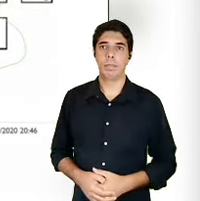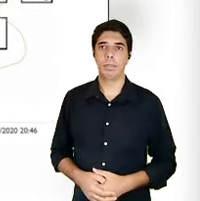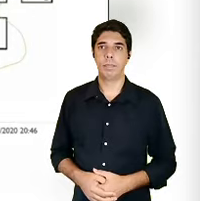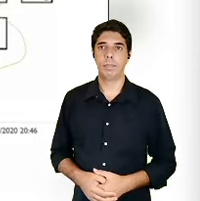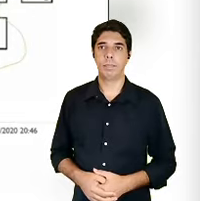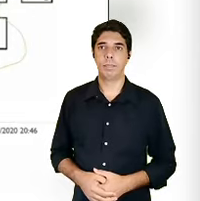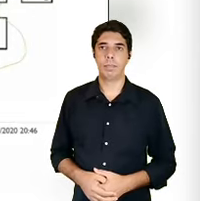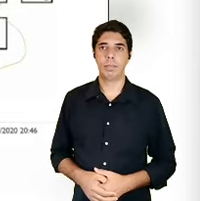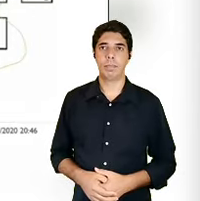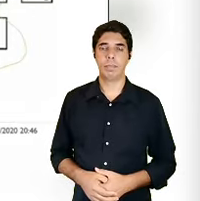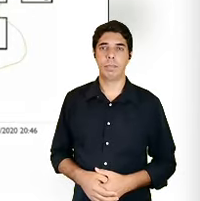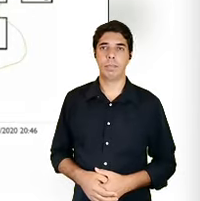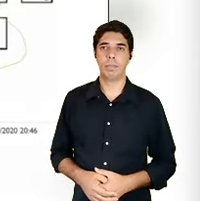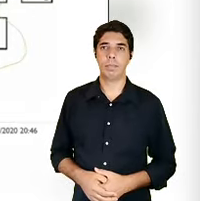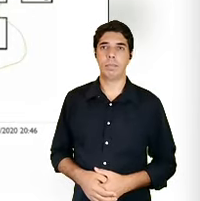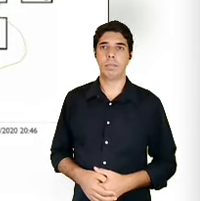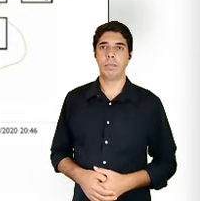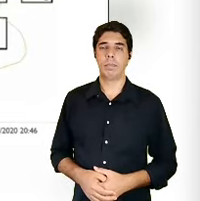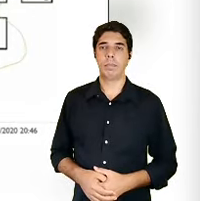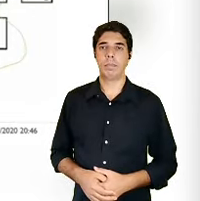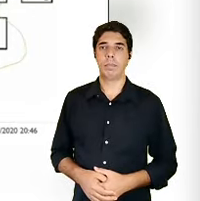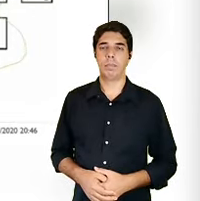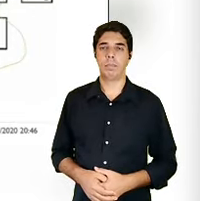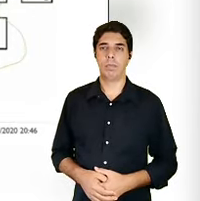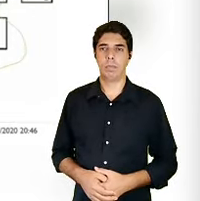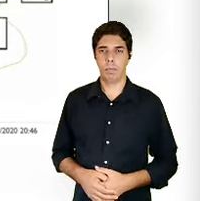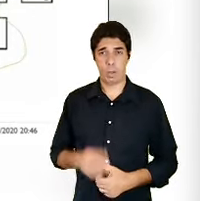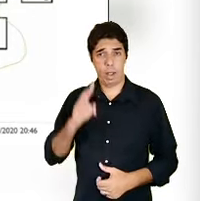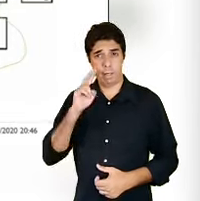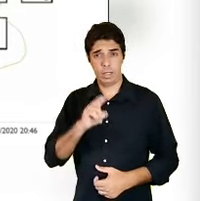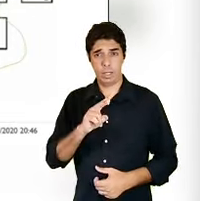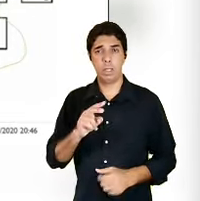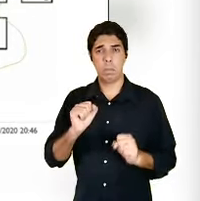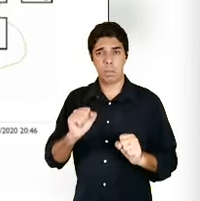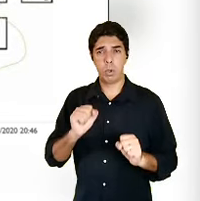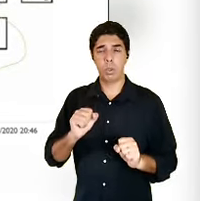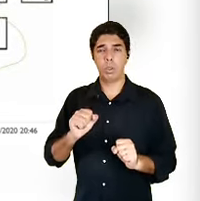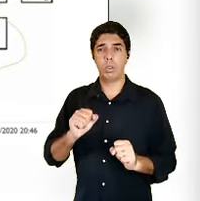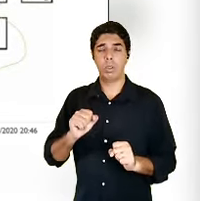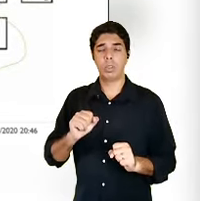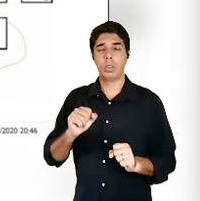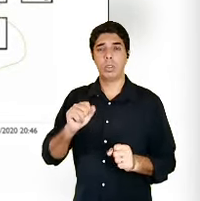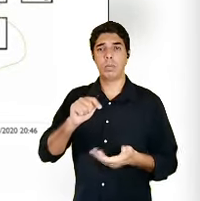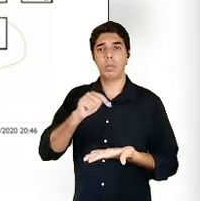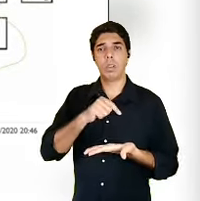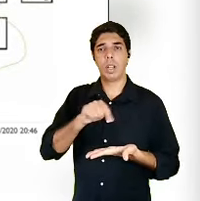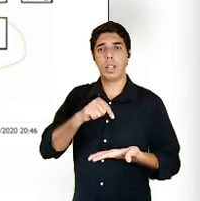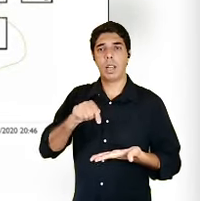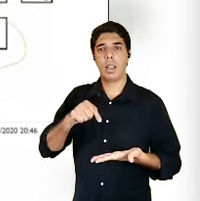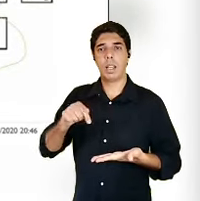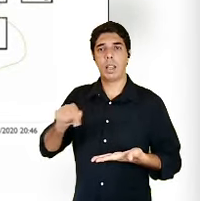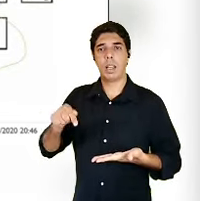Mas bem aqui, ó, tem uma parte que eu não estou vendo, mas que se refere a essa vista, e que é importante para a compreensão